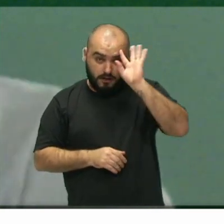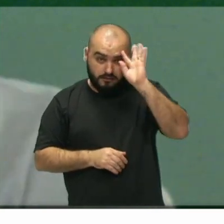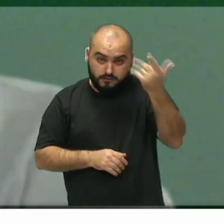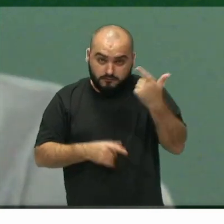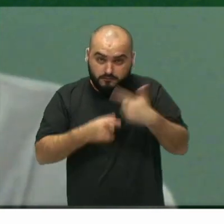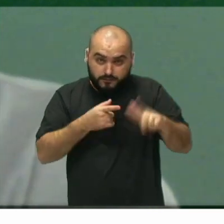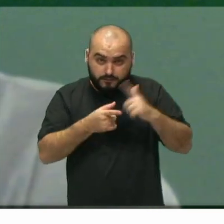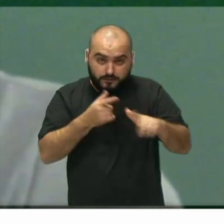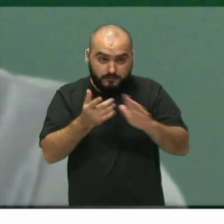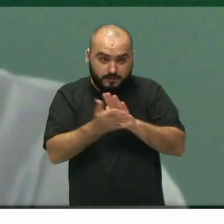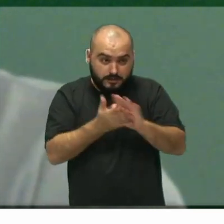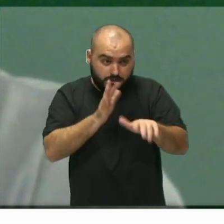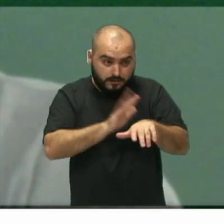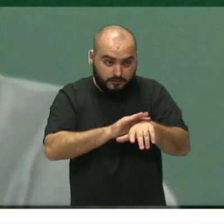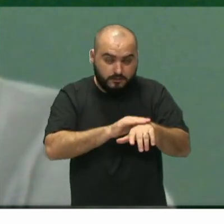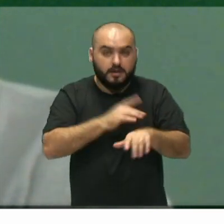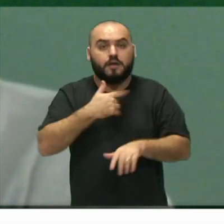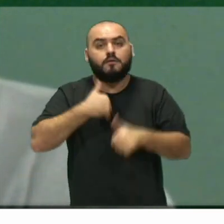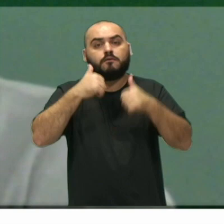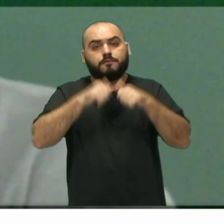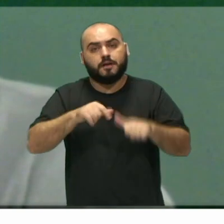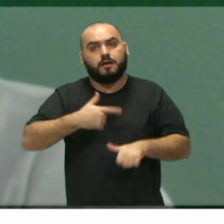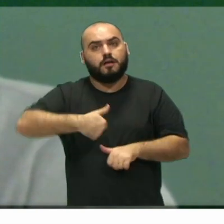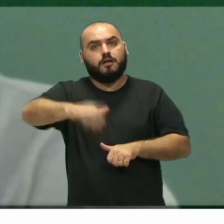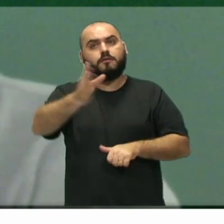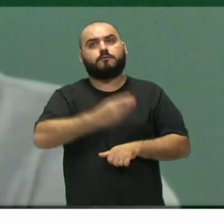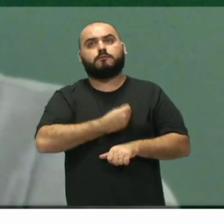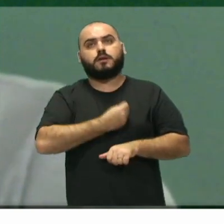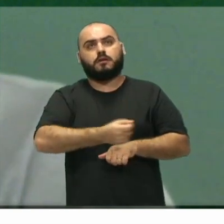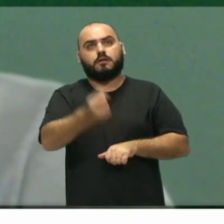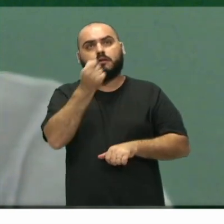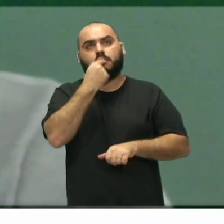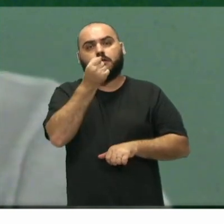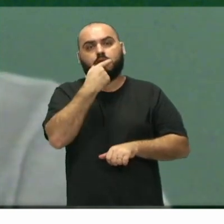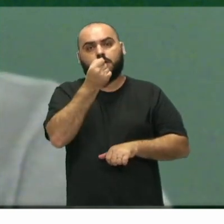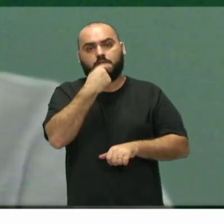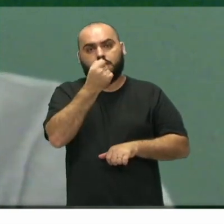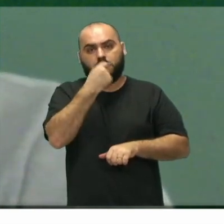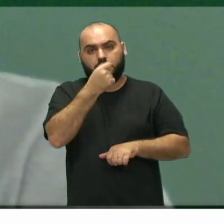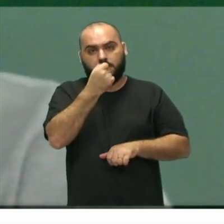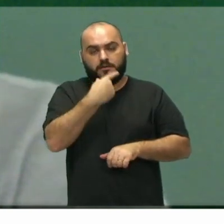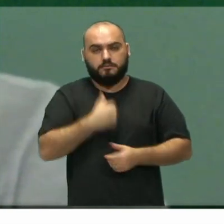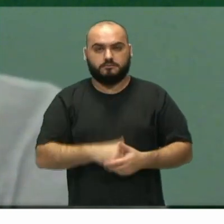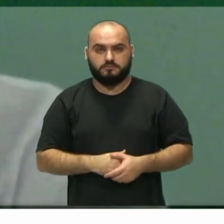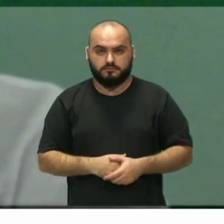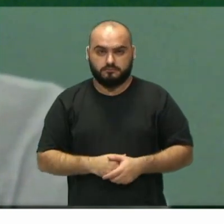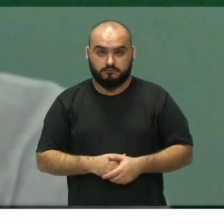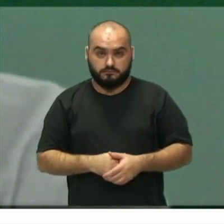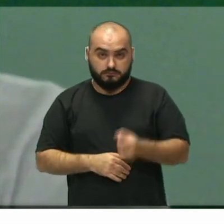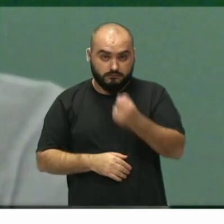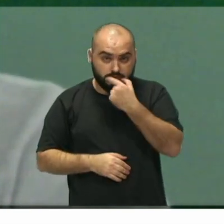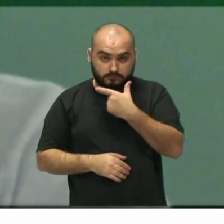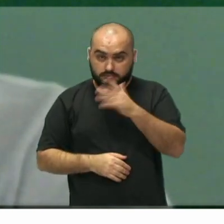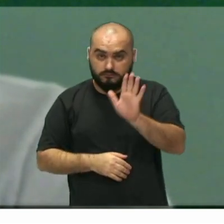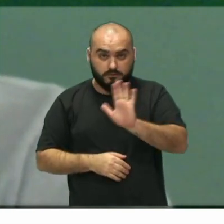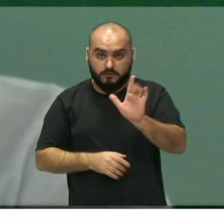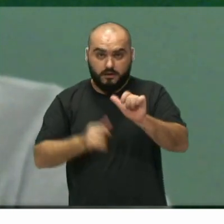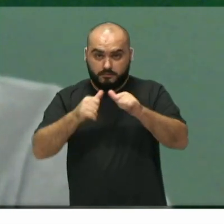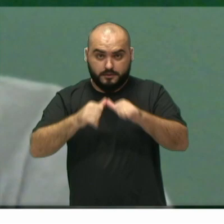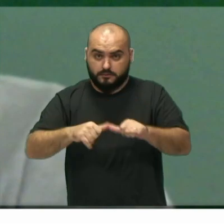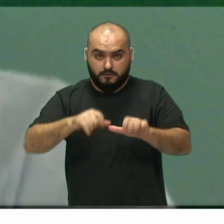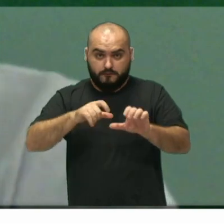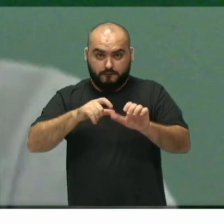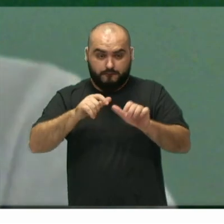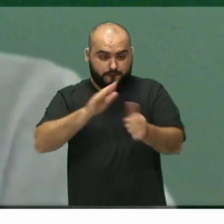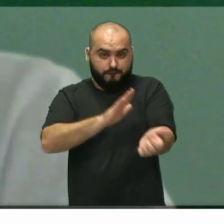ficar de canequinha, ou seja, eu vou ficar usando medicação o resto da vida. Porque as medicações que a gente usa hoje, elas não causam dependência.